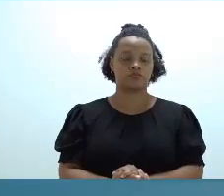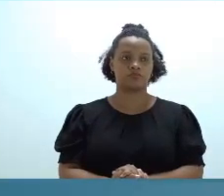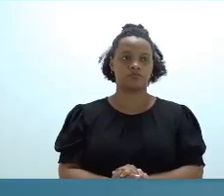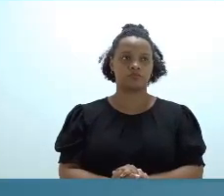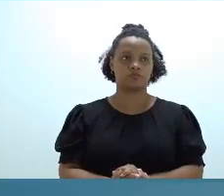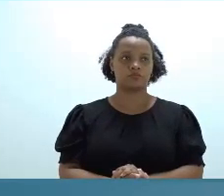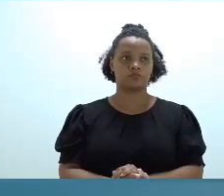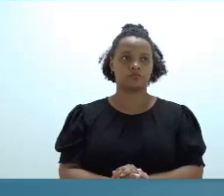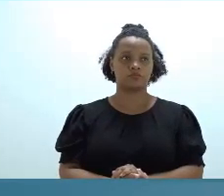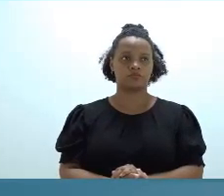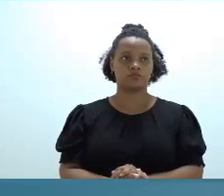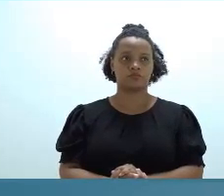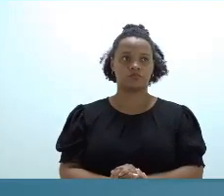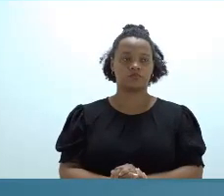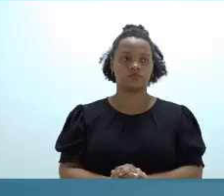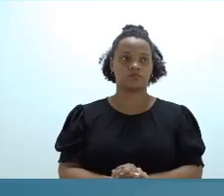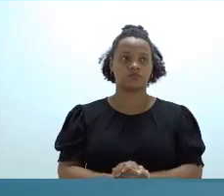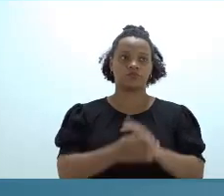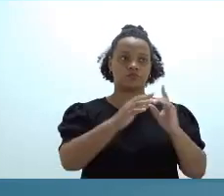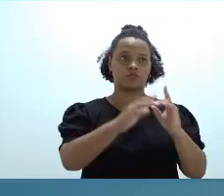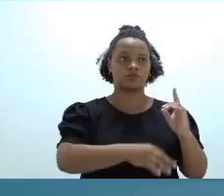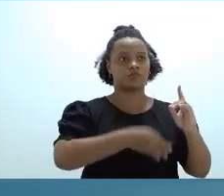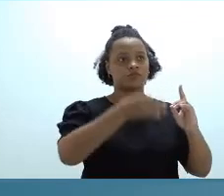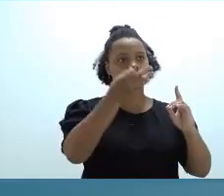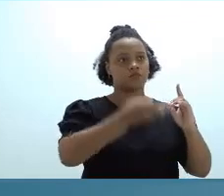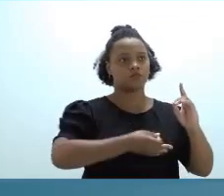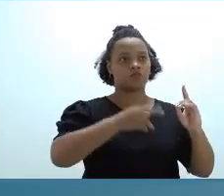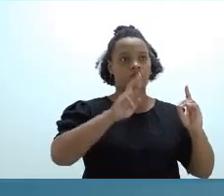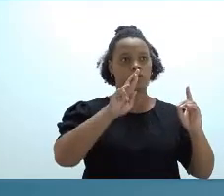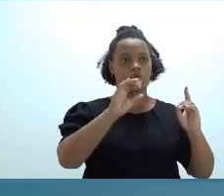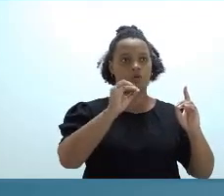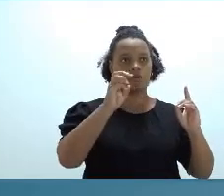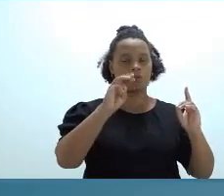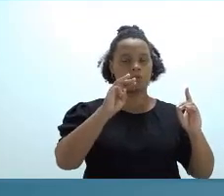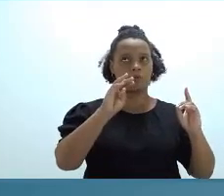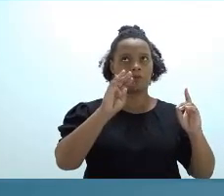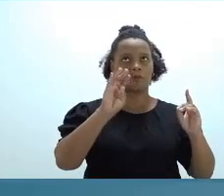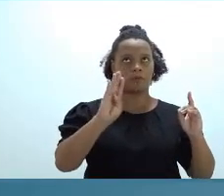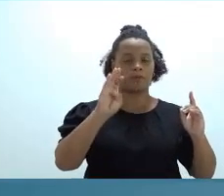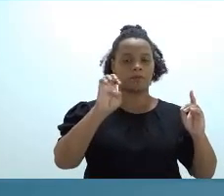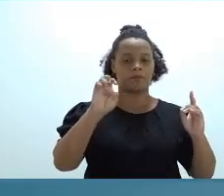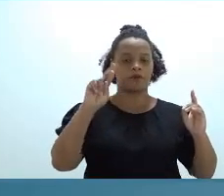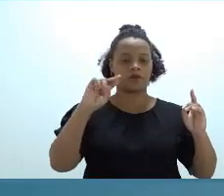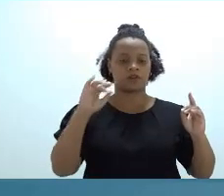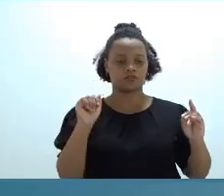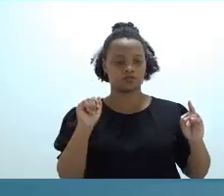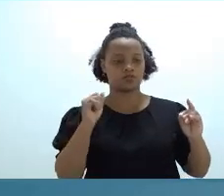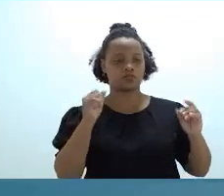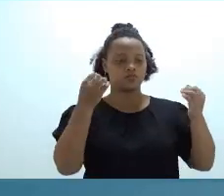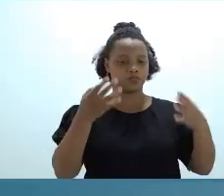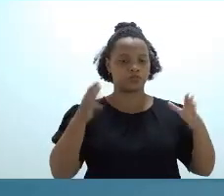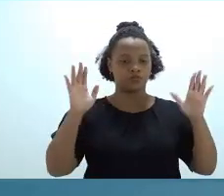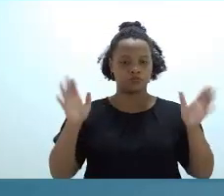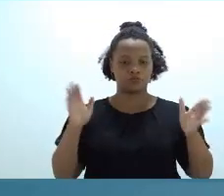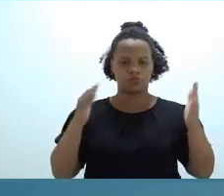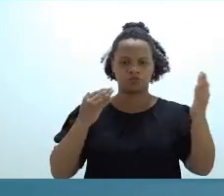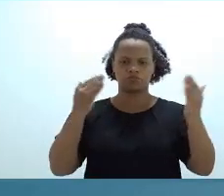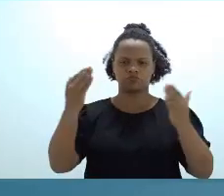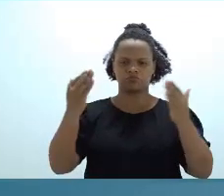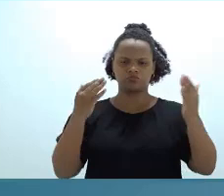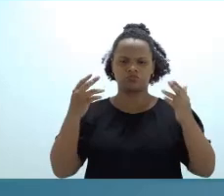pelo eminente desembargador Roberto Gonçalves de Moura, trata-se de dúvida não manifestada sobre a forma de conflito.